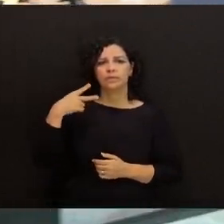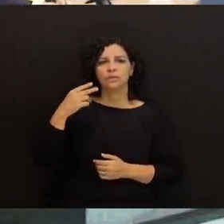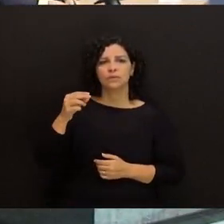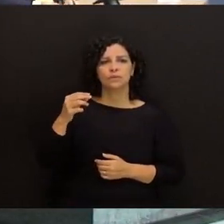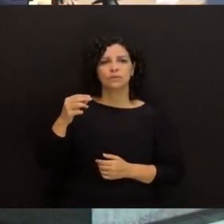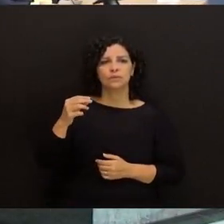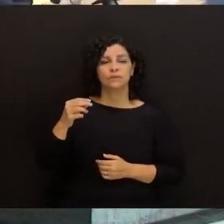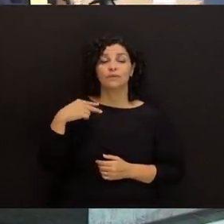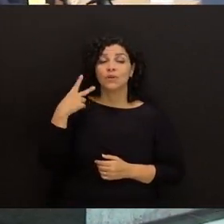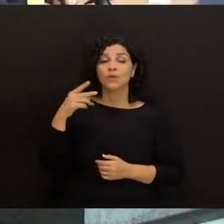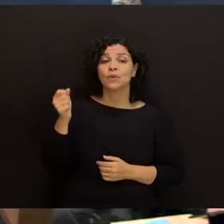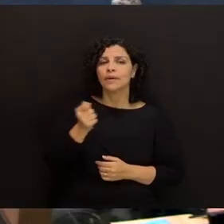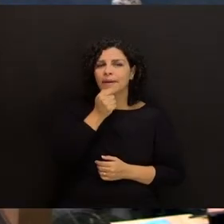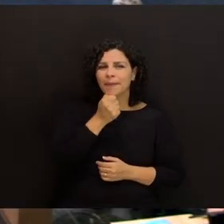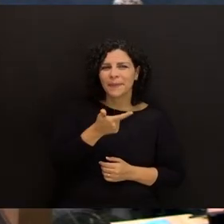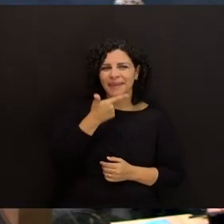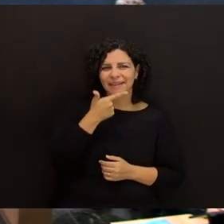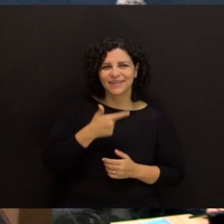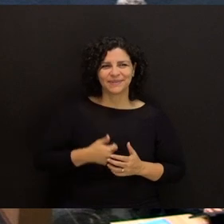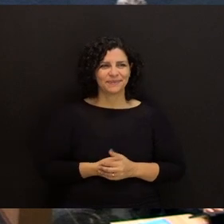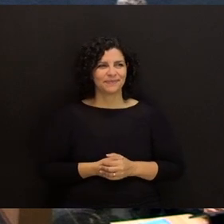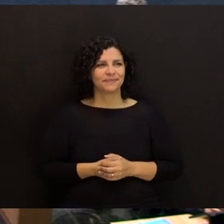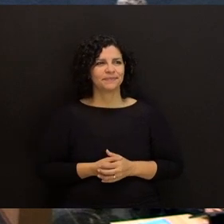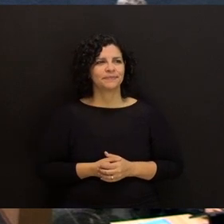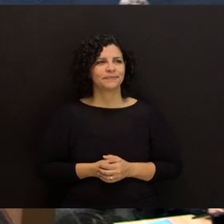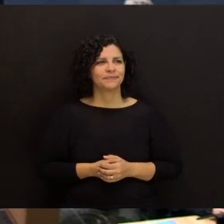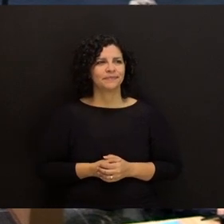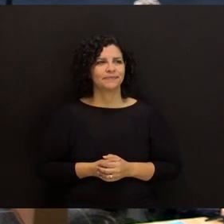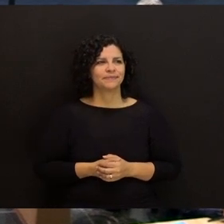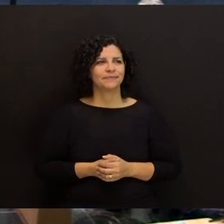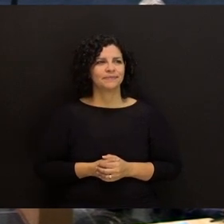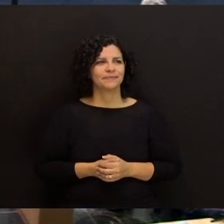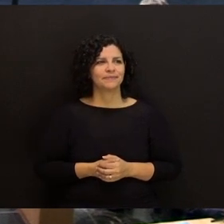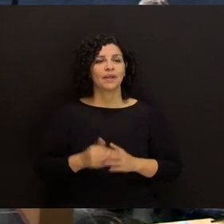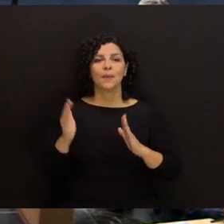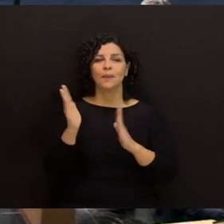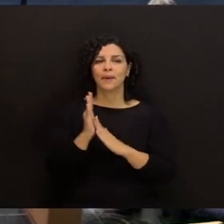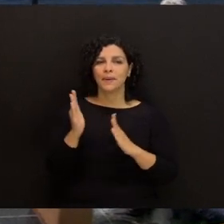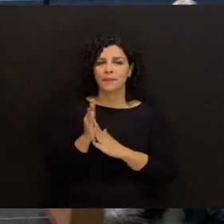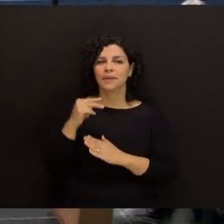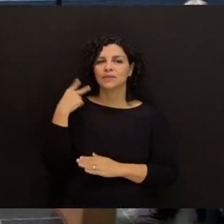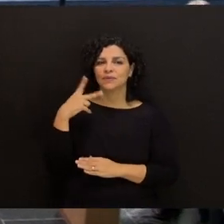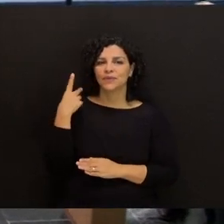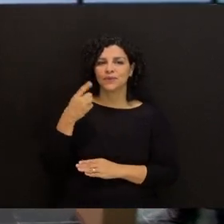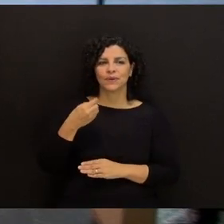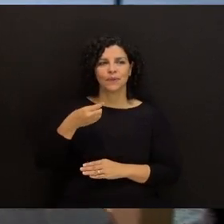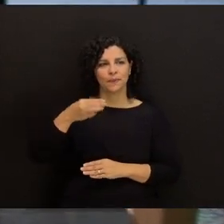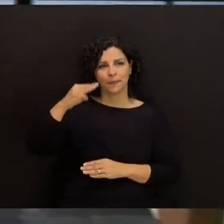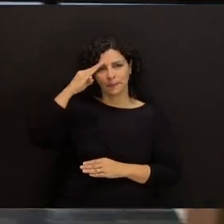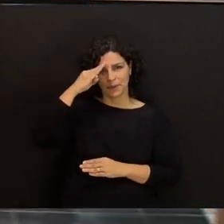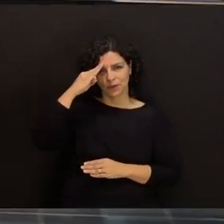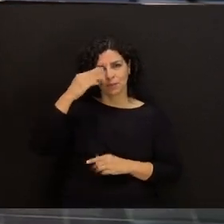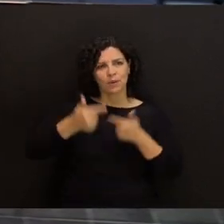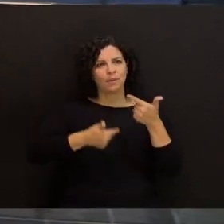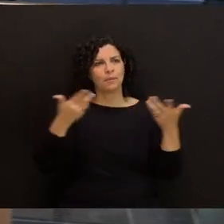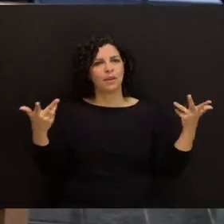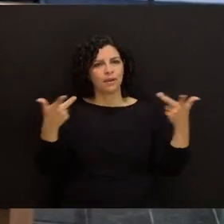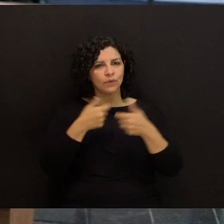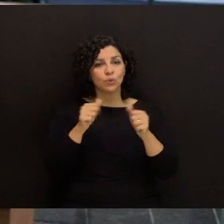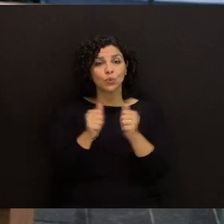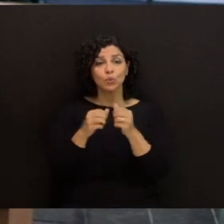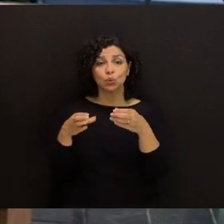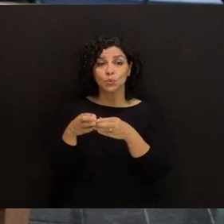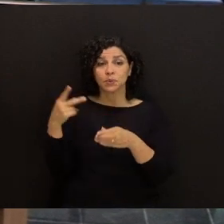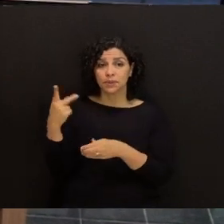Vereador Abílio Alves só parabenizar que o vereador delegado Michel pelo excelente trabalho juntamente com a sua